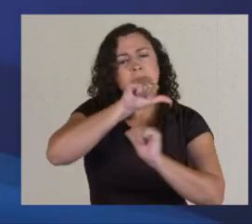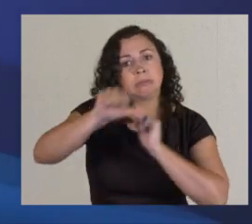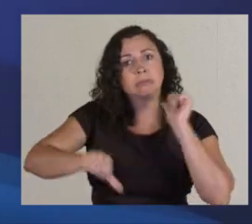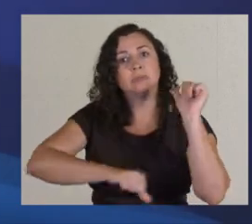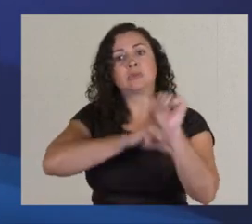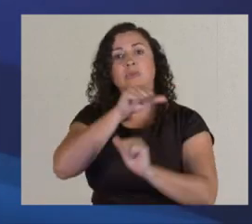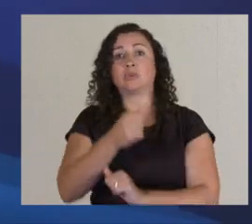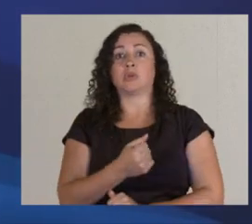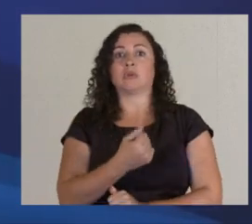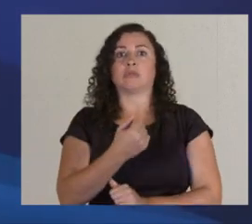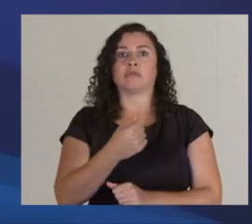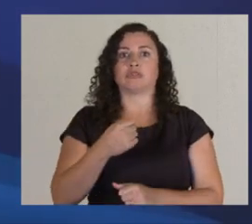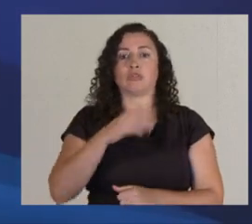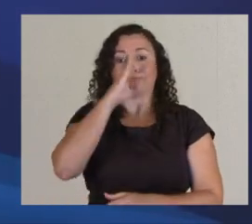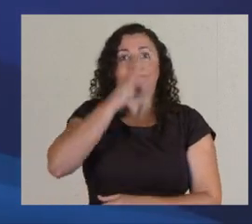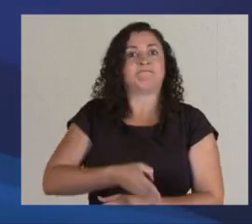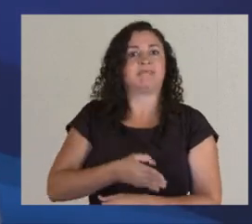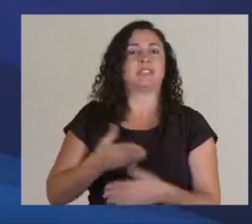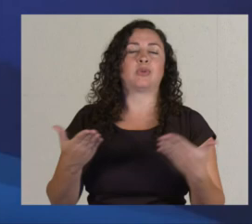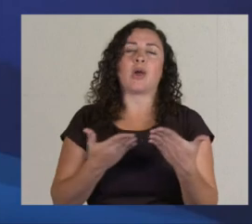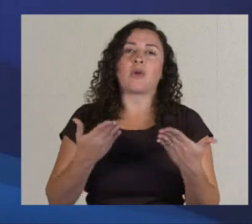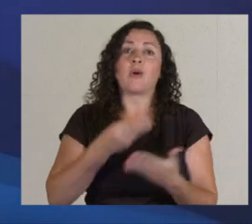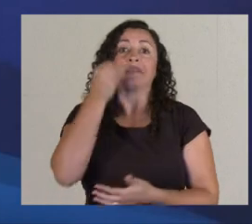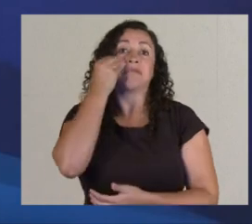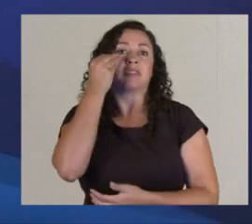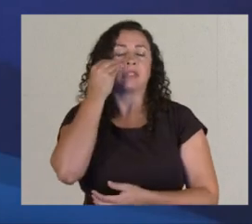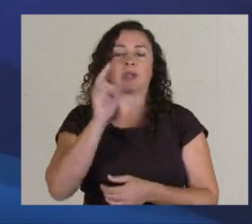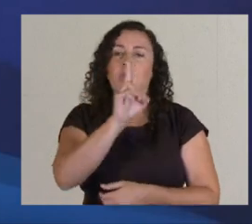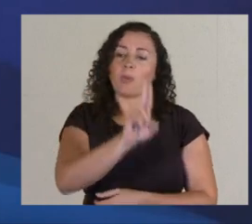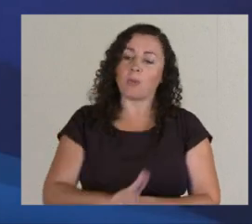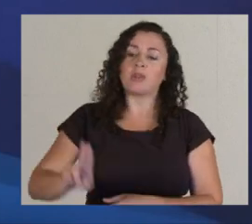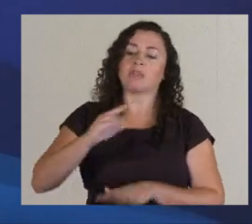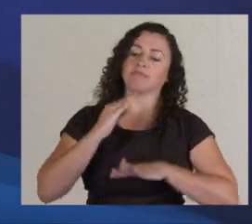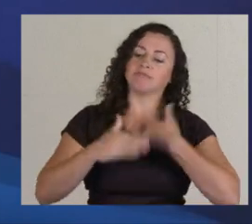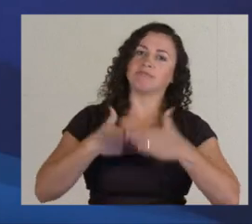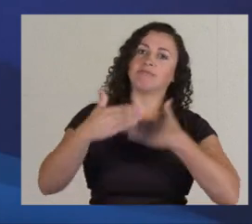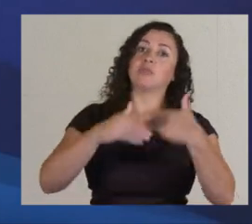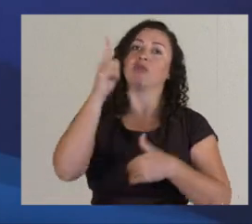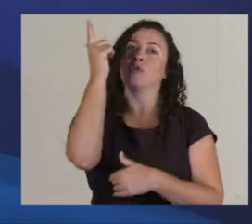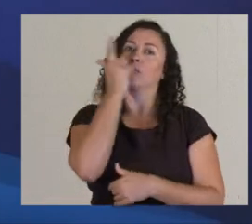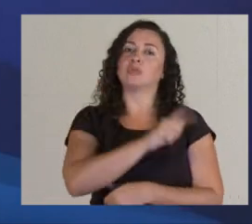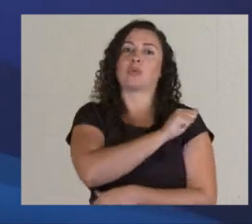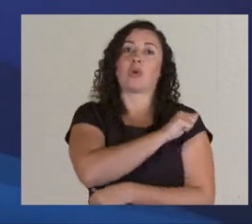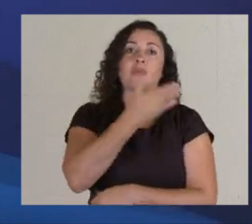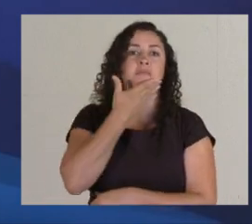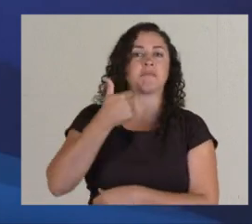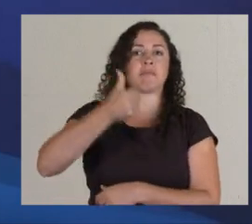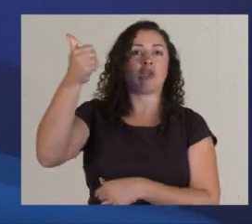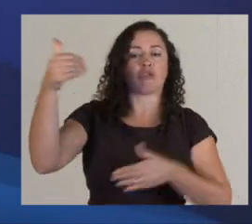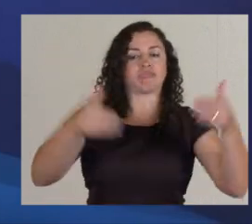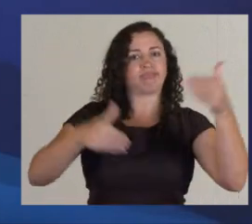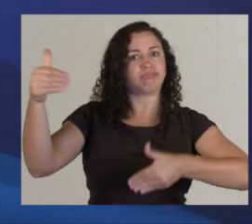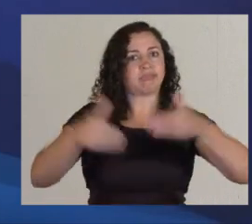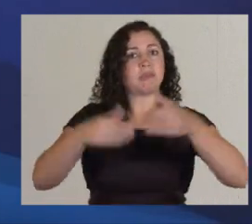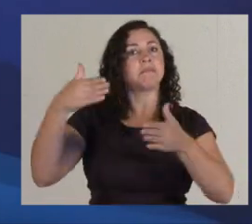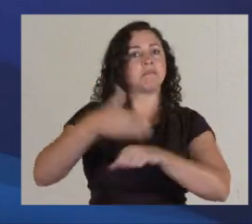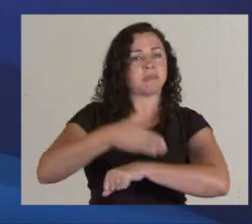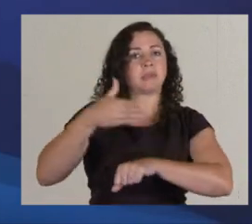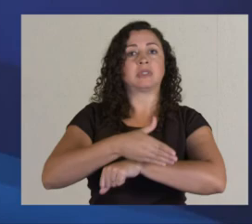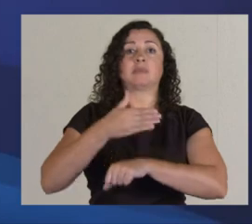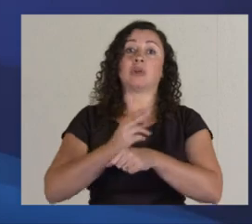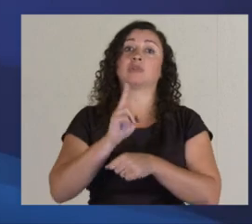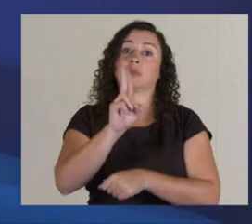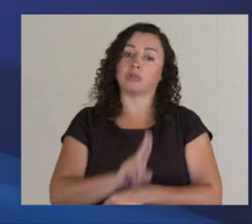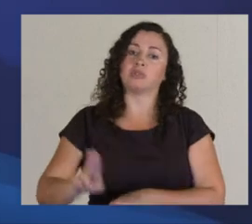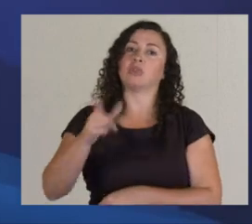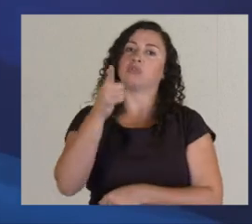tantas alterações num único ano, nós estamos sinalizando que essa universidade continuará buscando os melhores estudantes, essa universidade